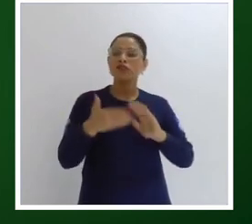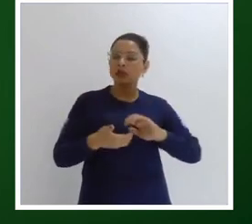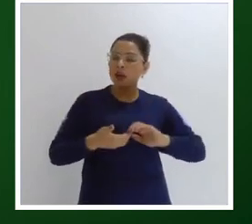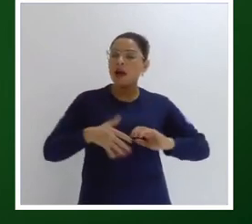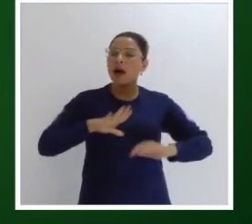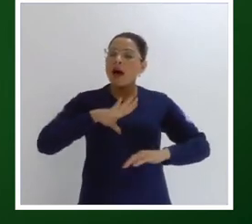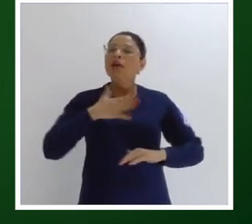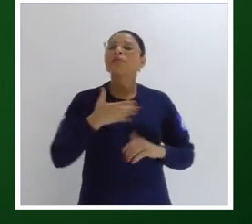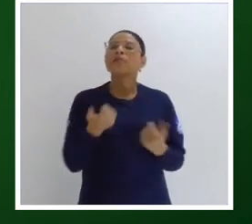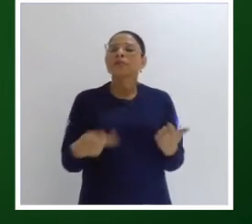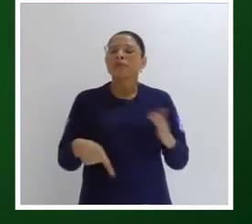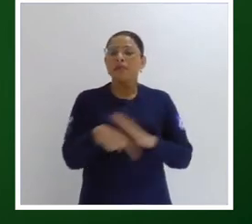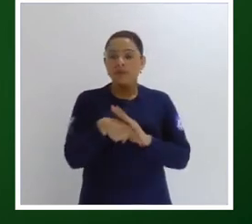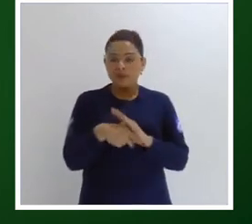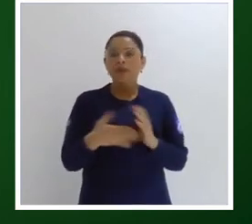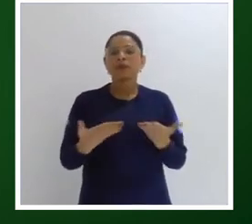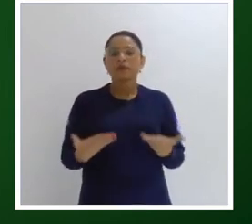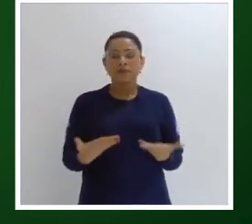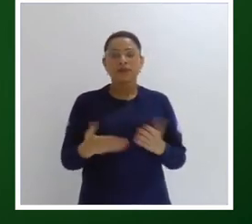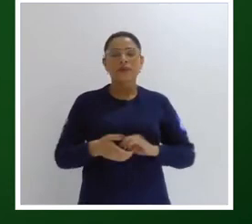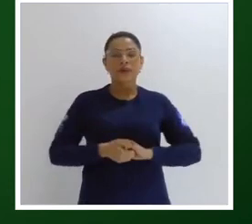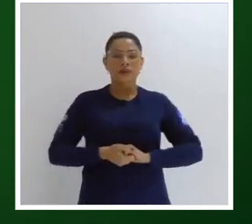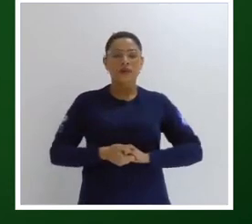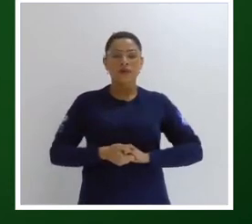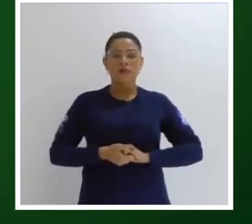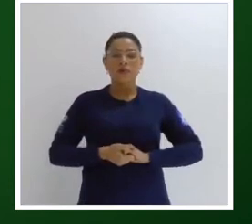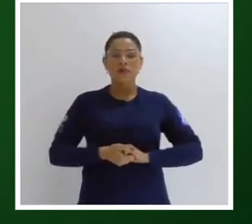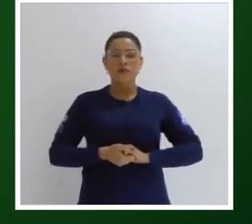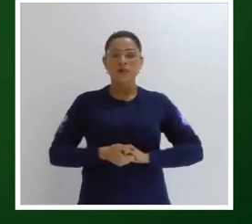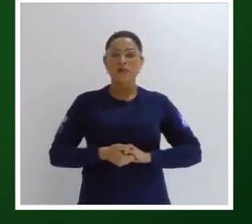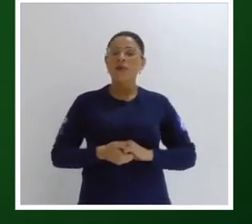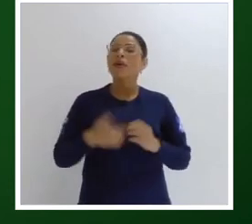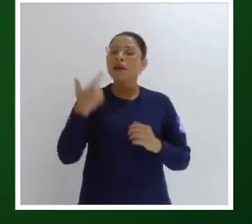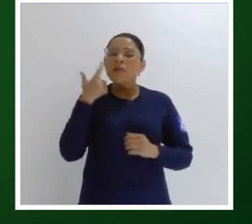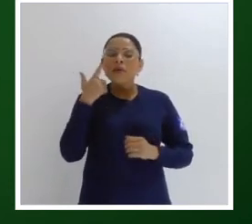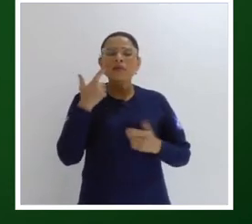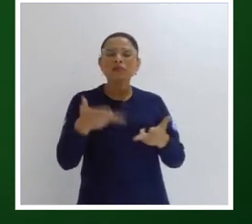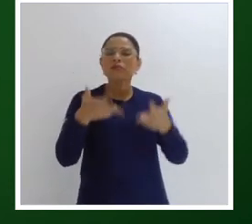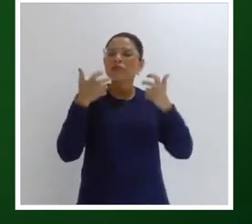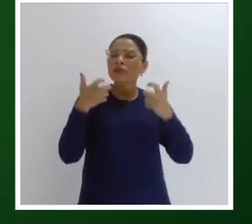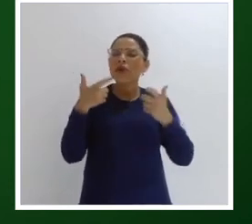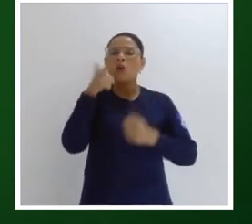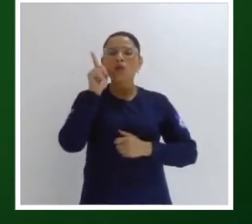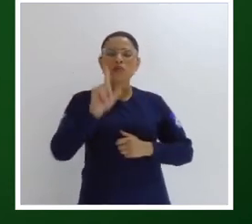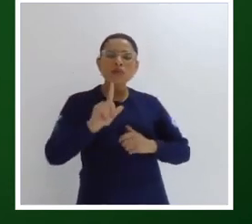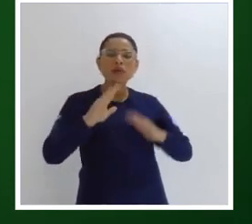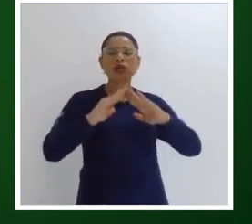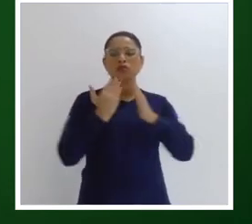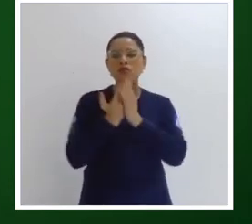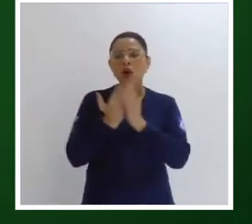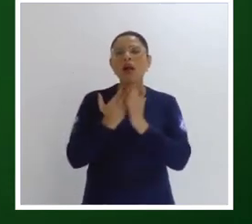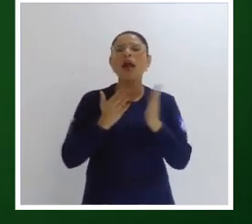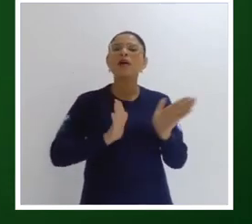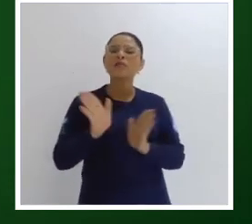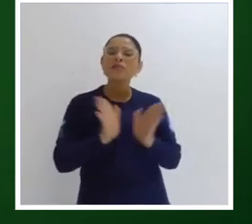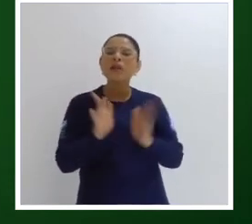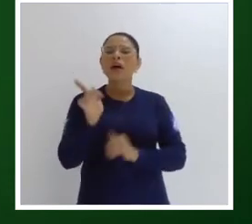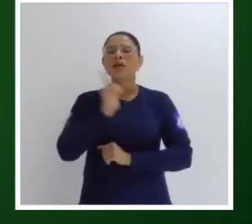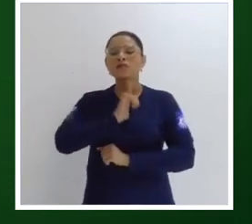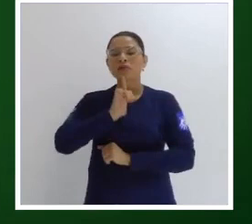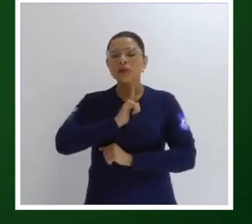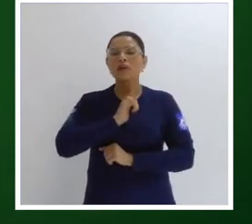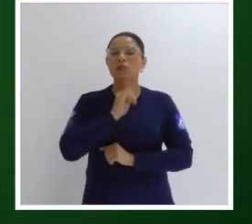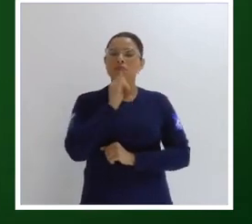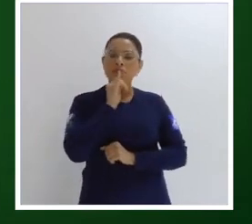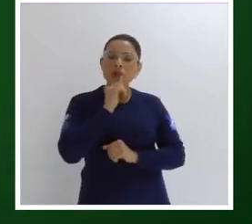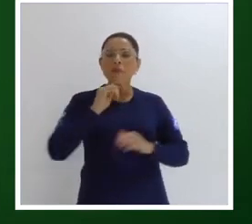e a hora que a gente vence Essas barreiras que a gente consegue fazer com que as nossas escolas sejam acessíveis tem